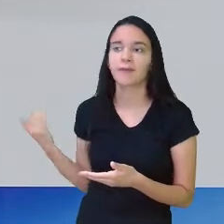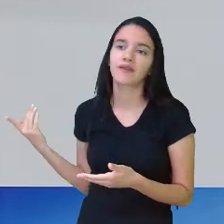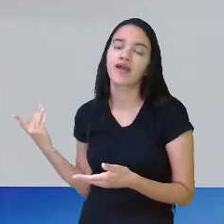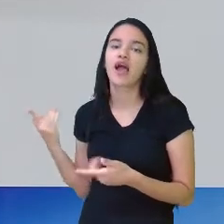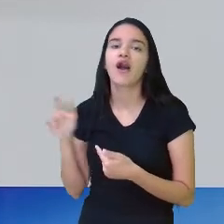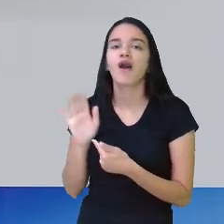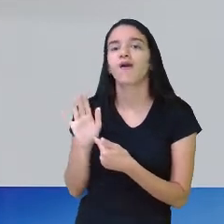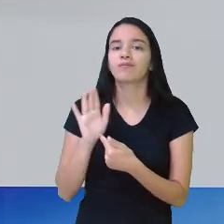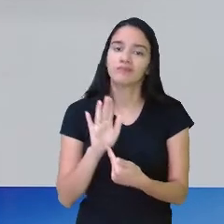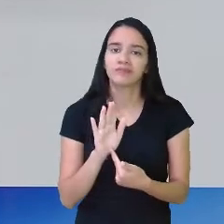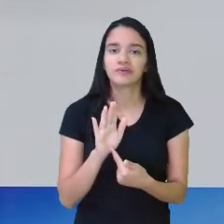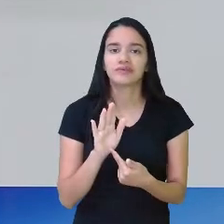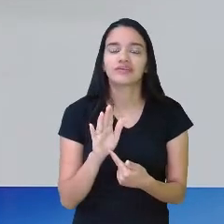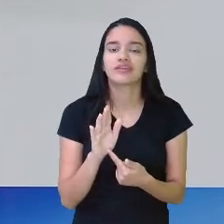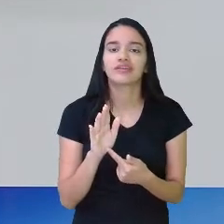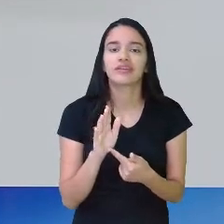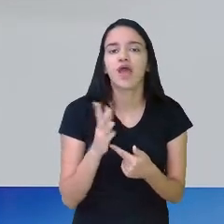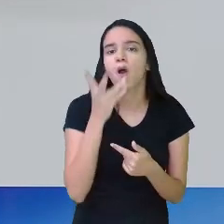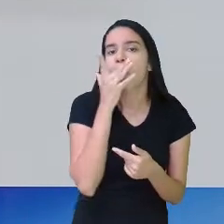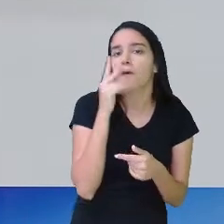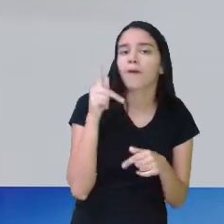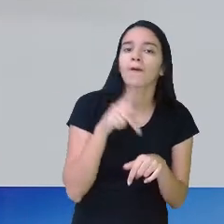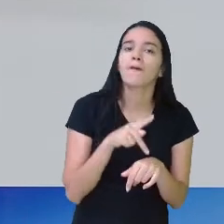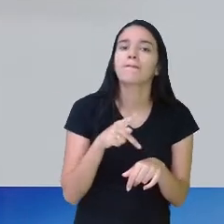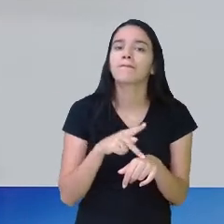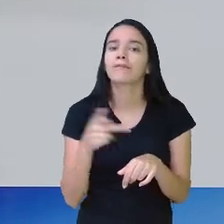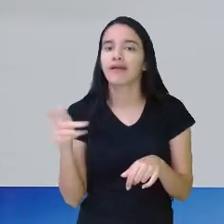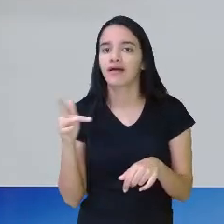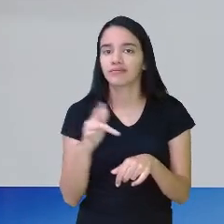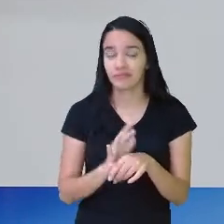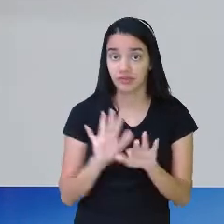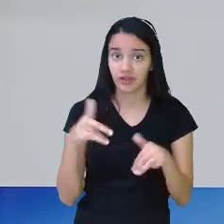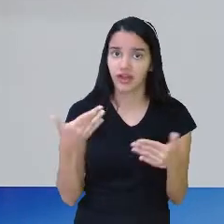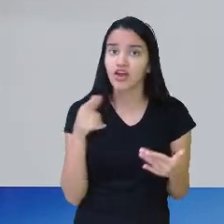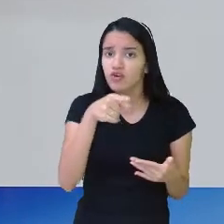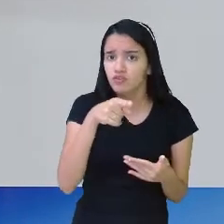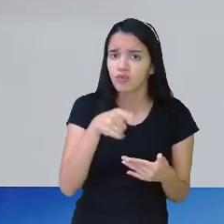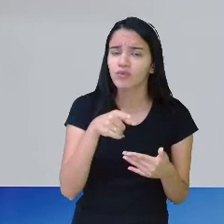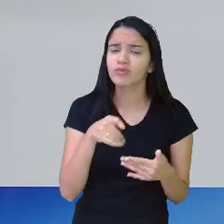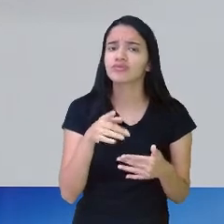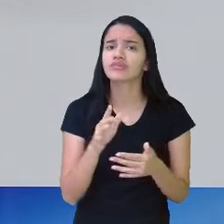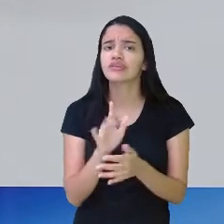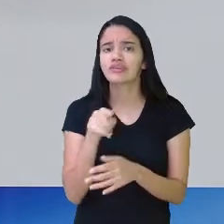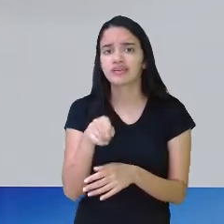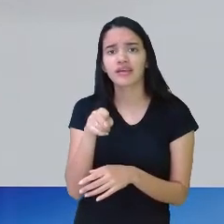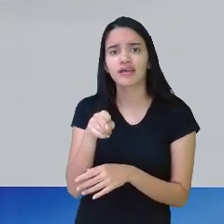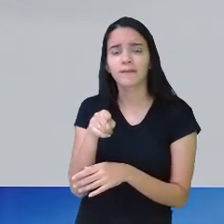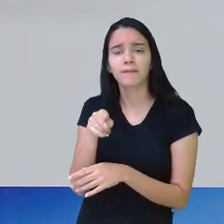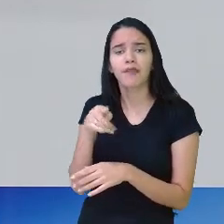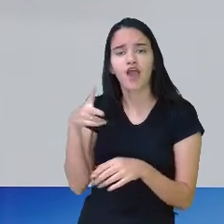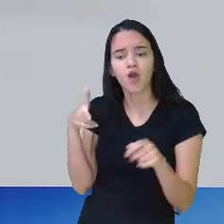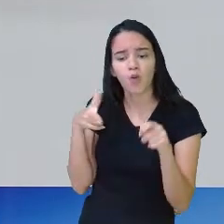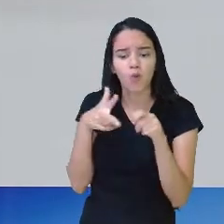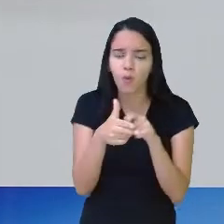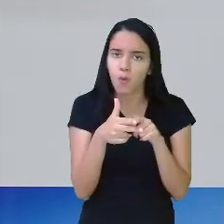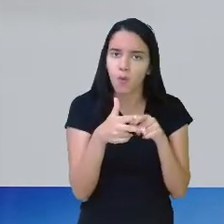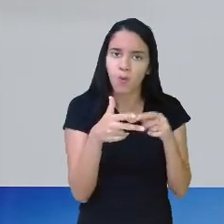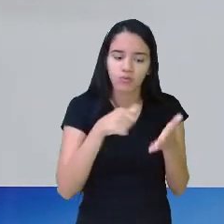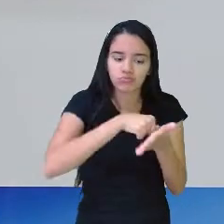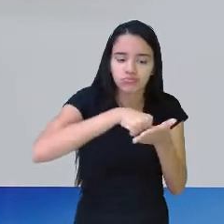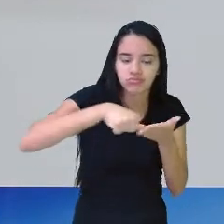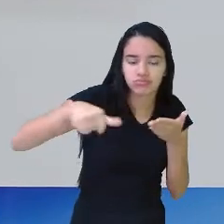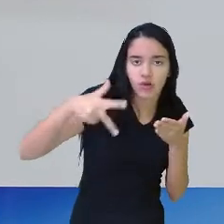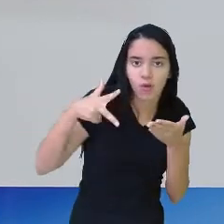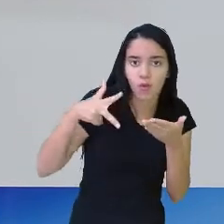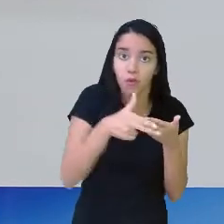essa daqui prateada para ficar bonitinha. Aí, quando você pegar essa fitinha, você corta com a tesoura